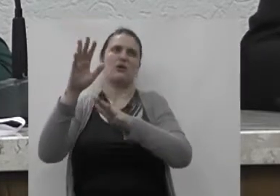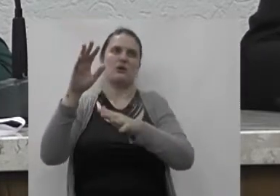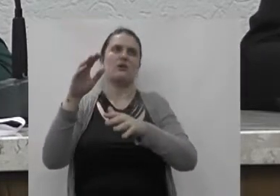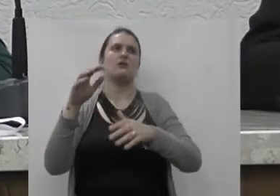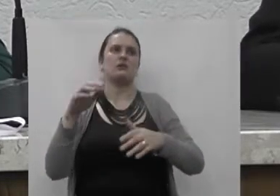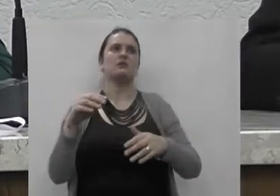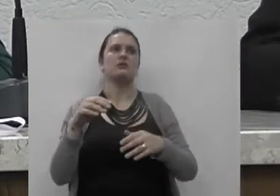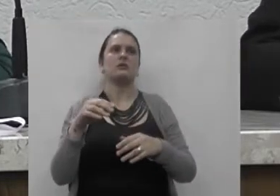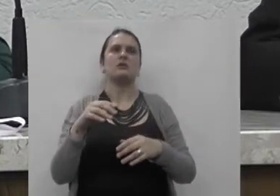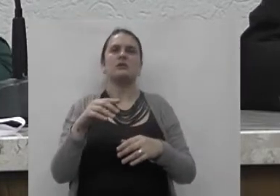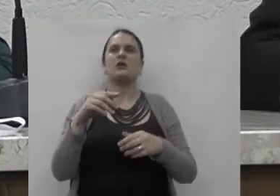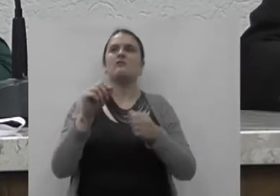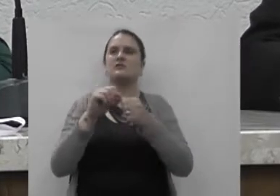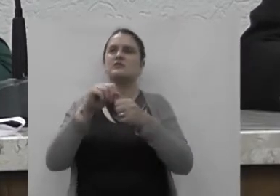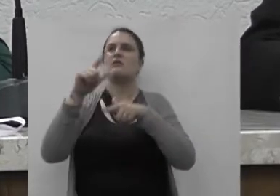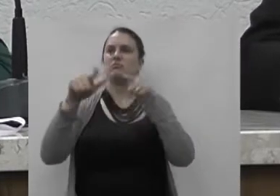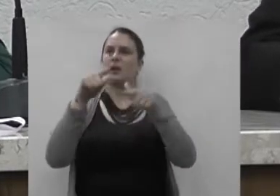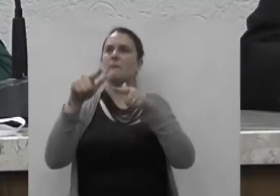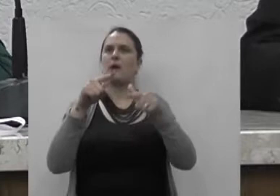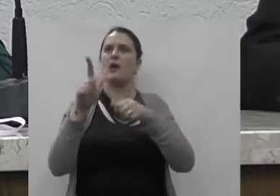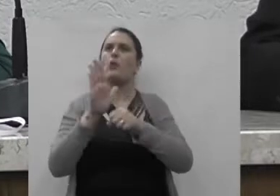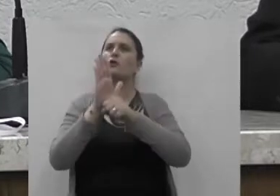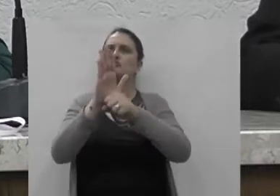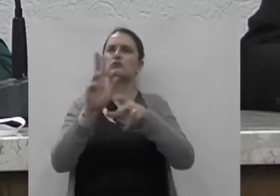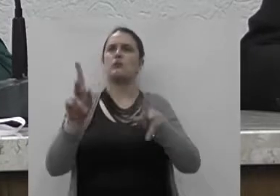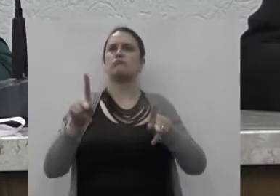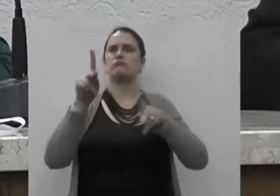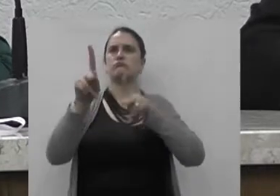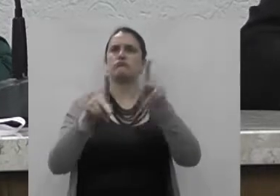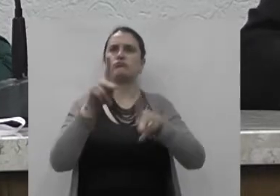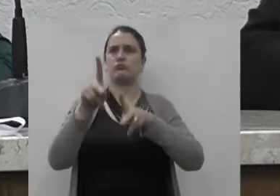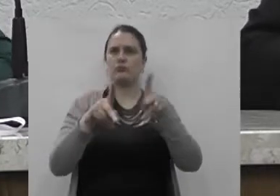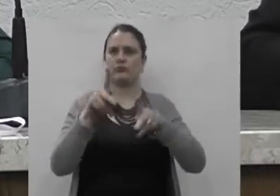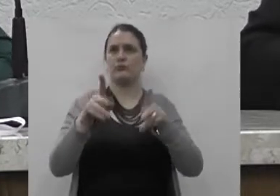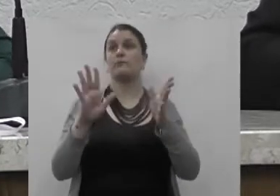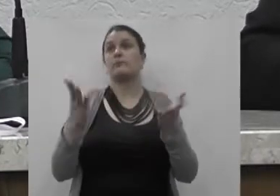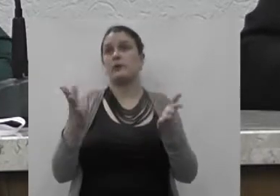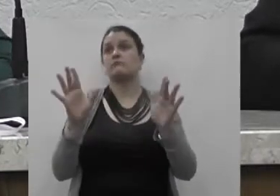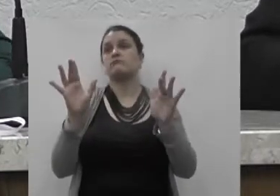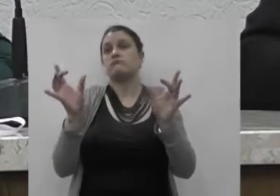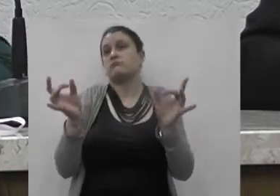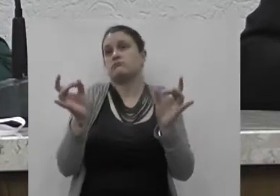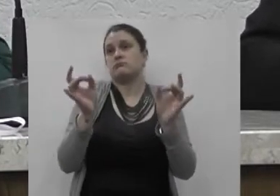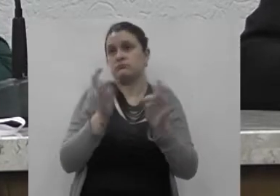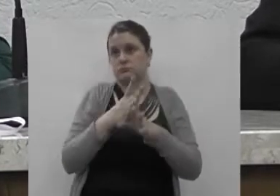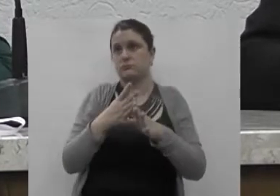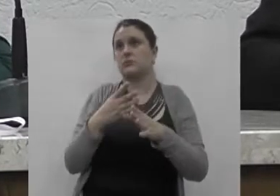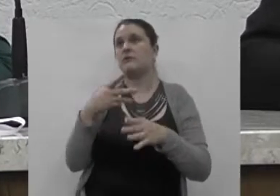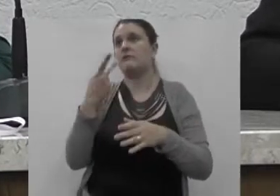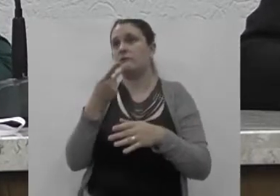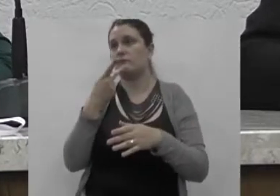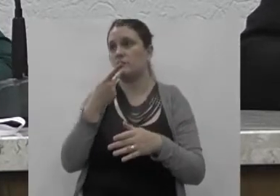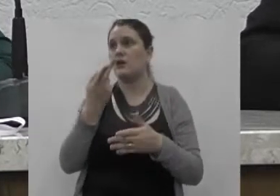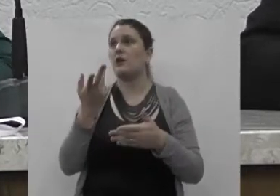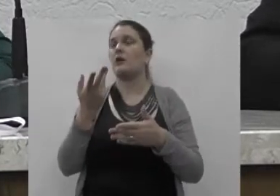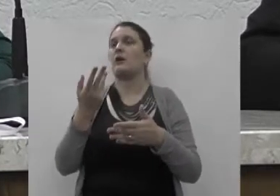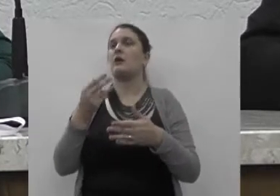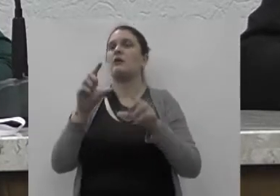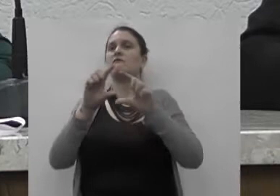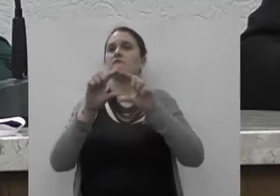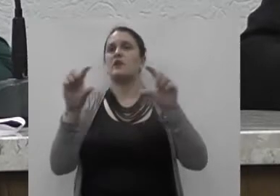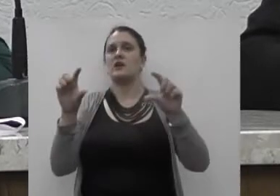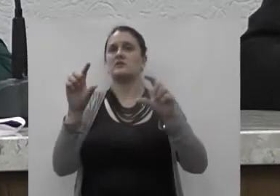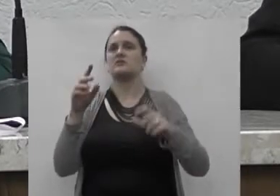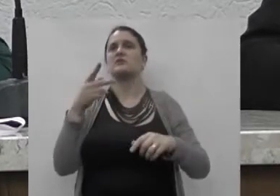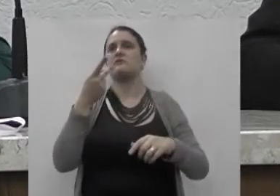para fazermos o nosso trabalho em favor do nosso povo. E terminando também com uma